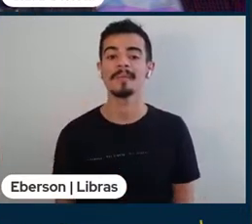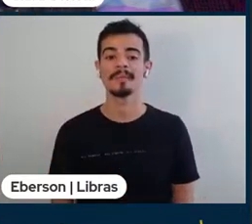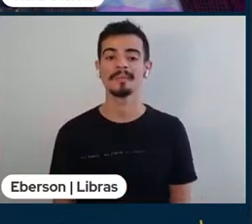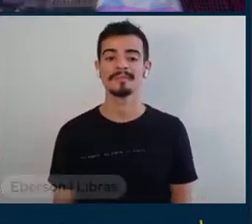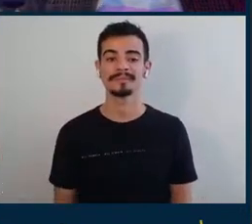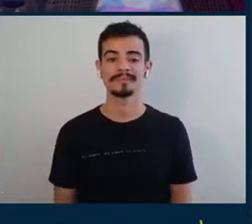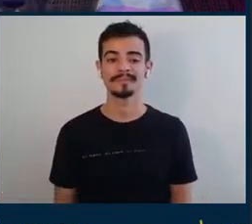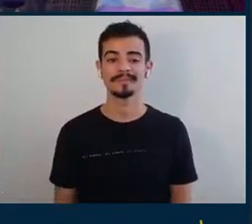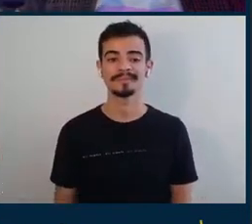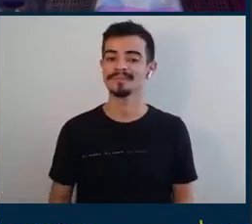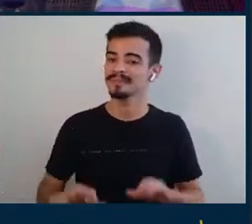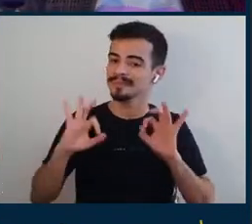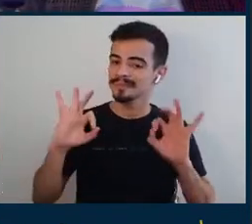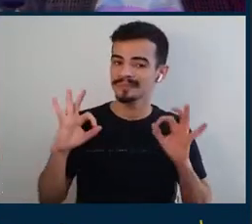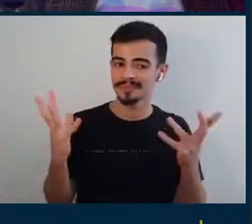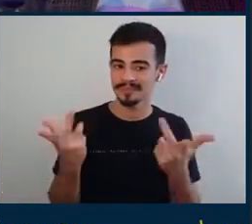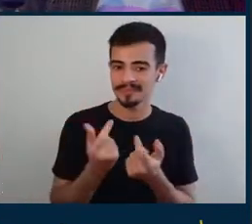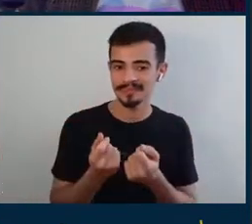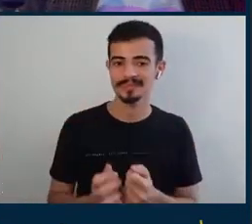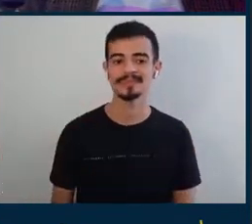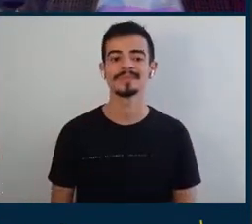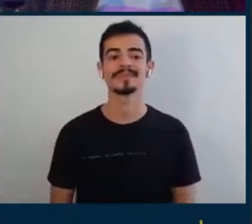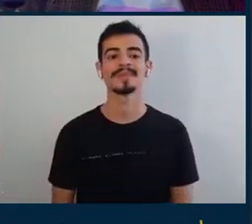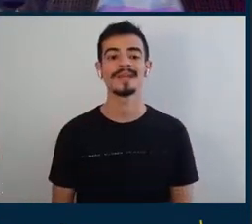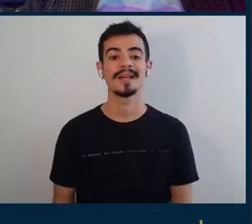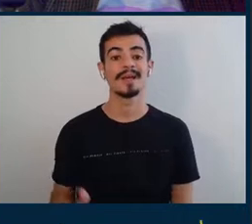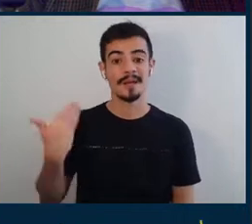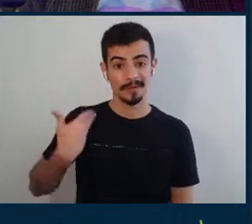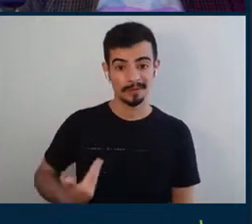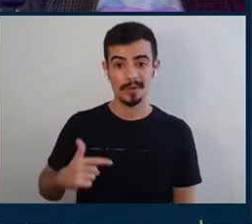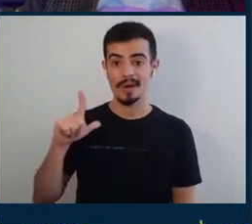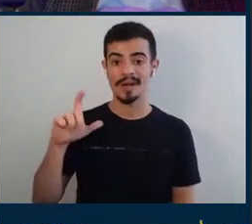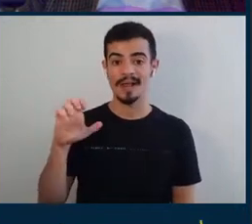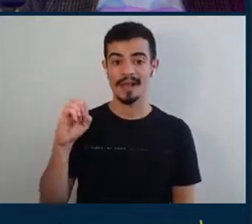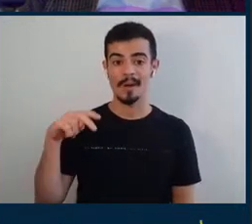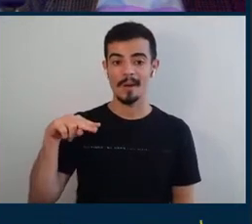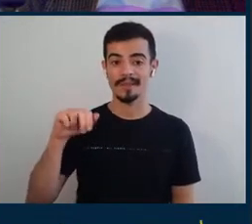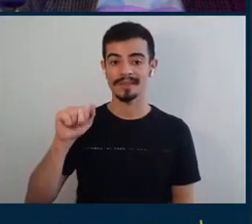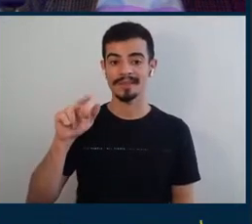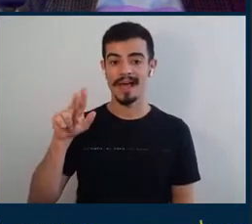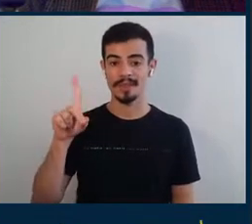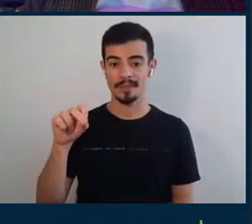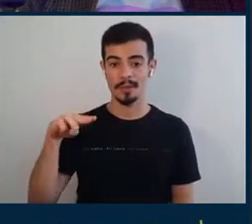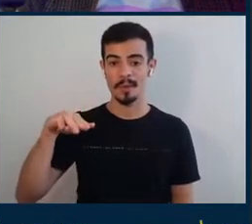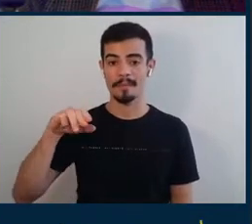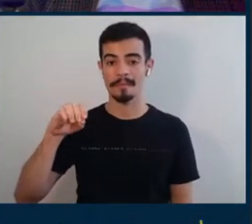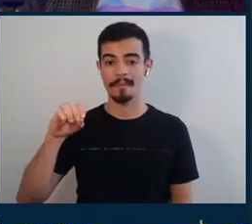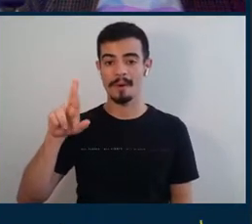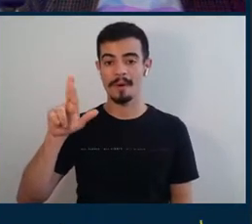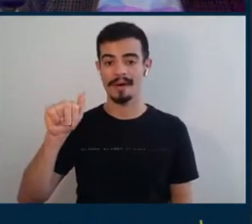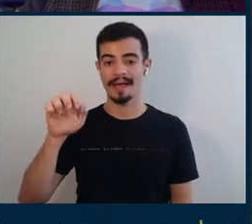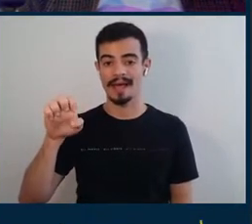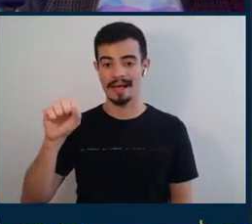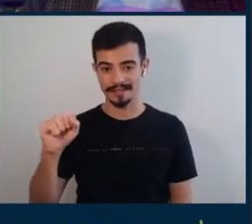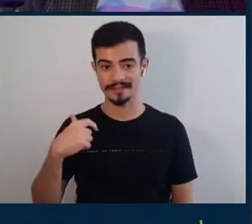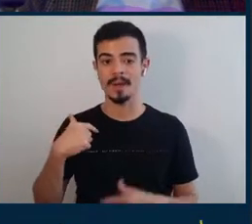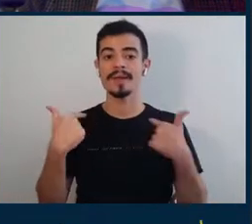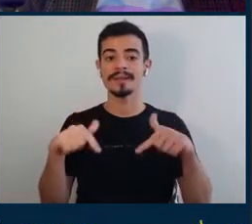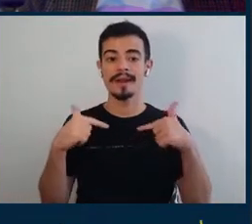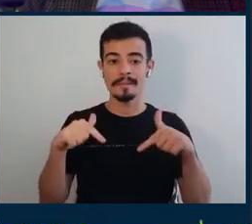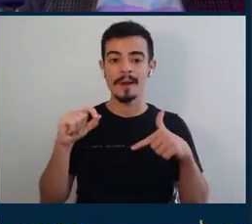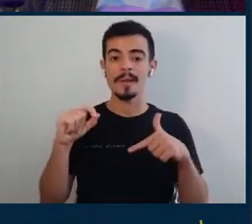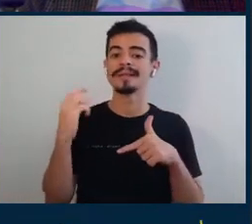Que show. Eu sou o Leonardo Moraes. Eu trabalho aqui como cientista de dados.